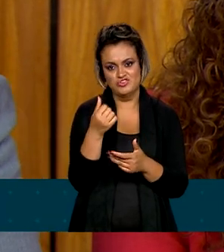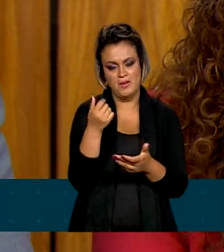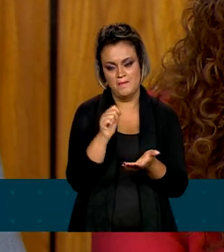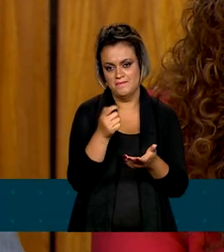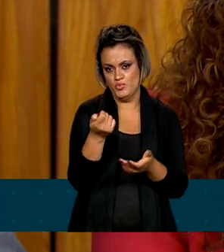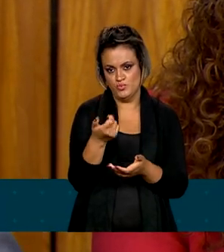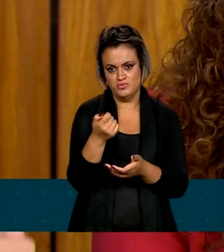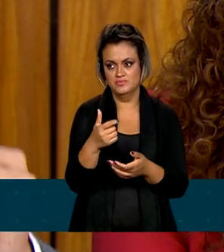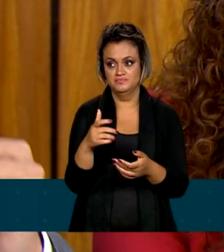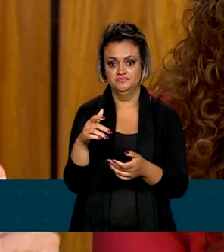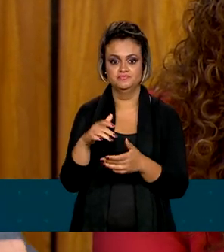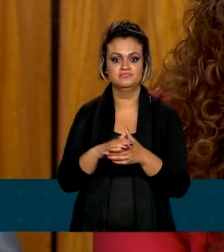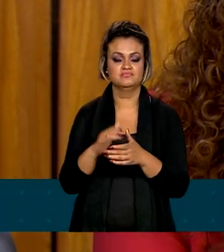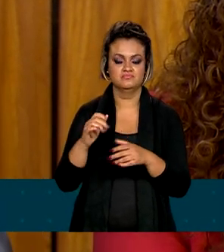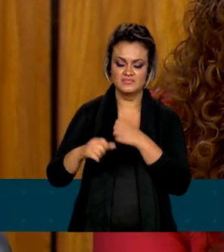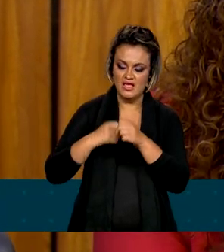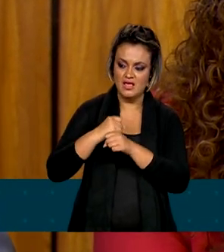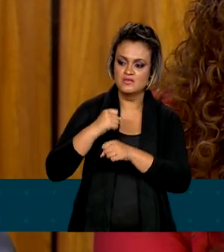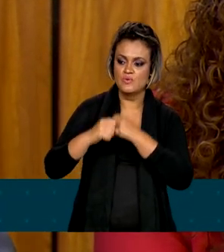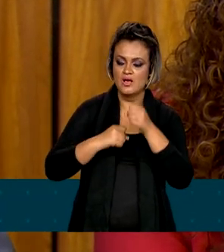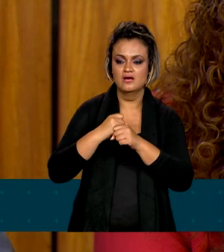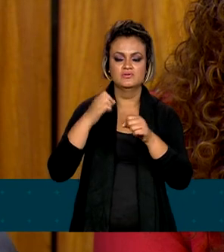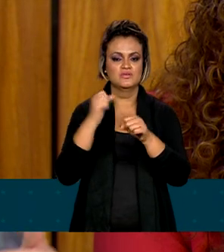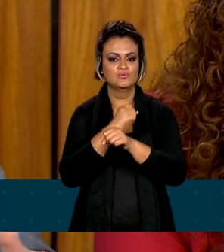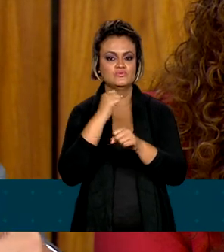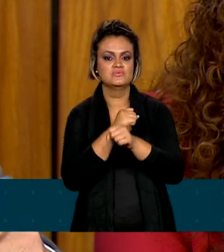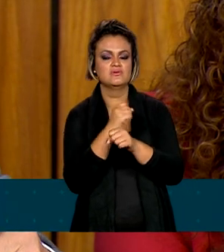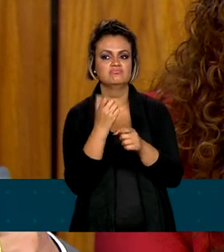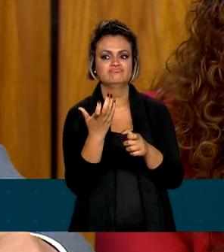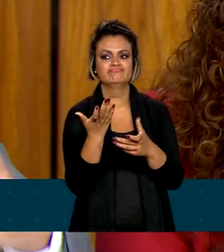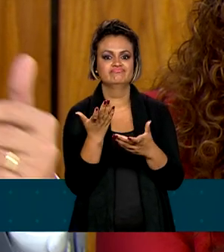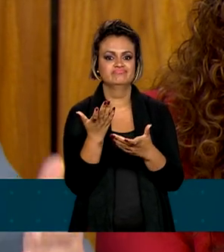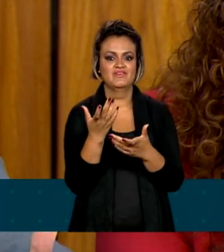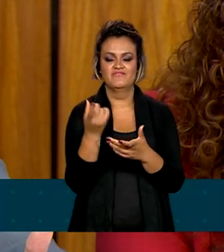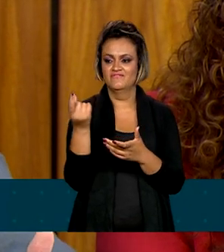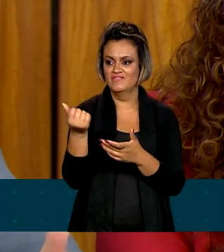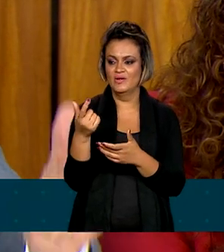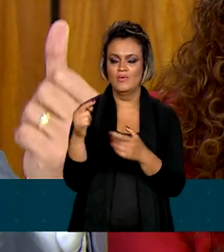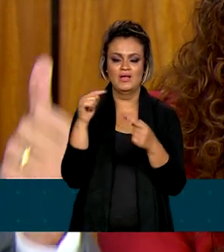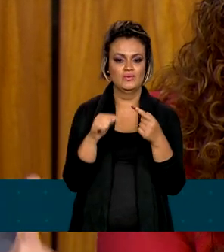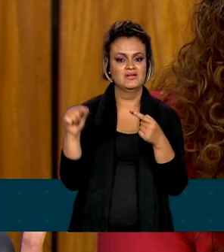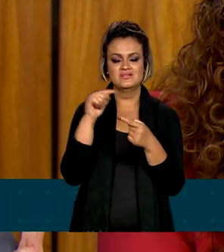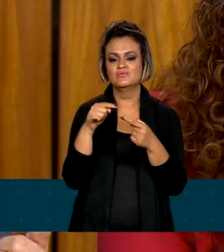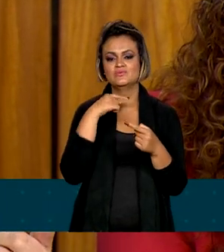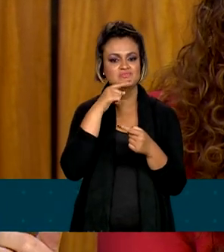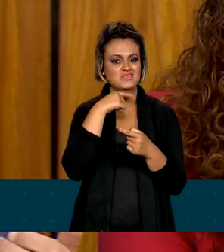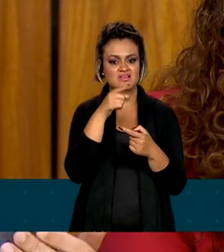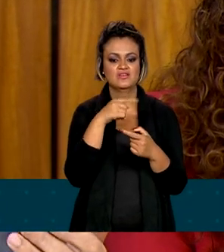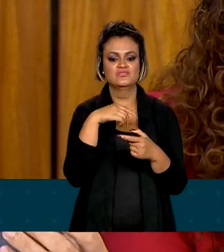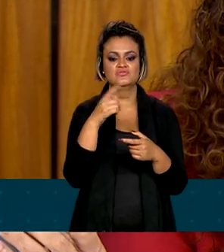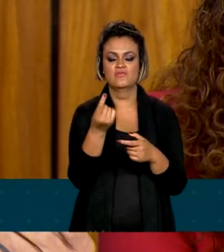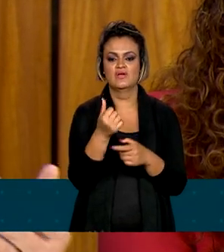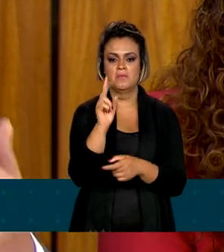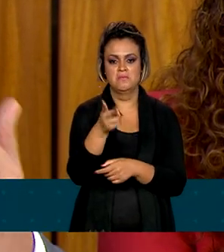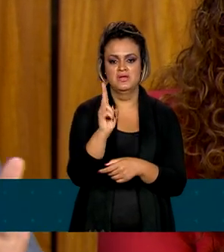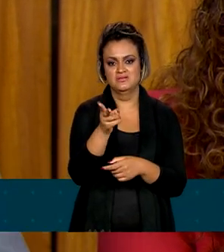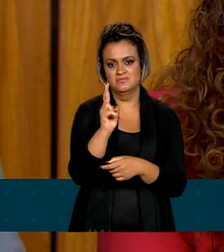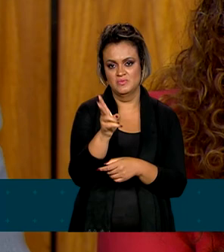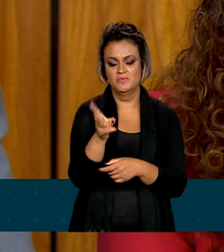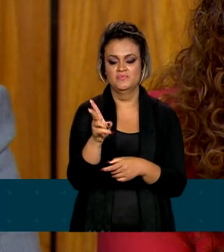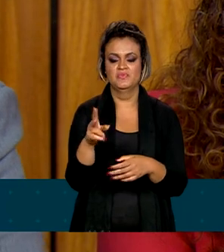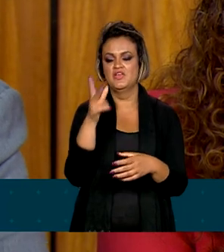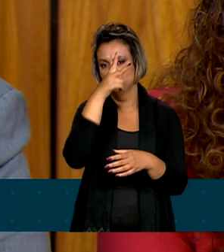E, ao longo dos anos, essas obras não poderiam ter o valor atualizado, e sim o valor histórico. E